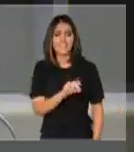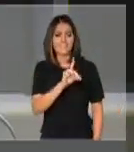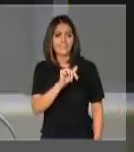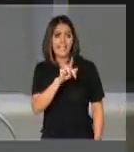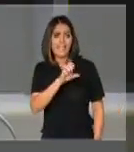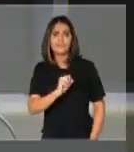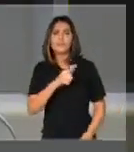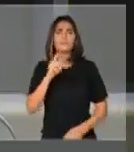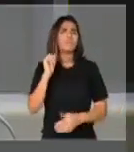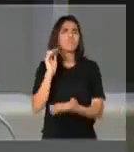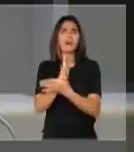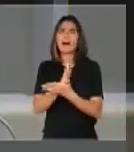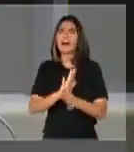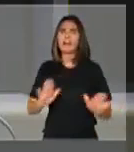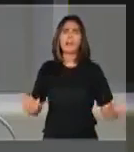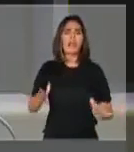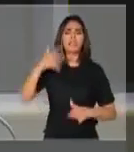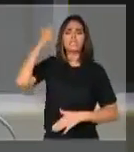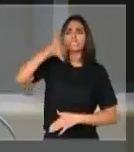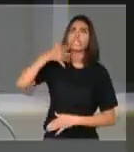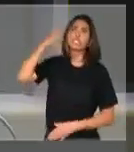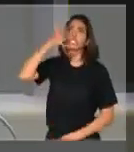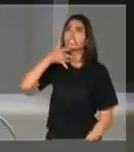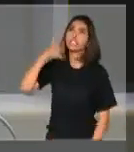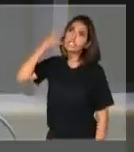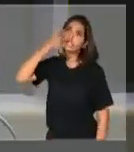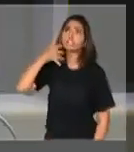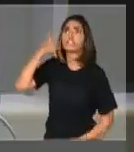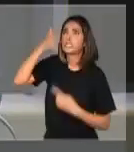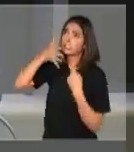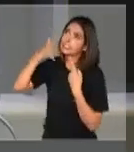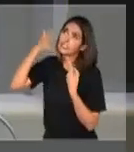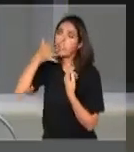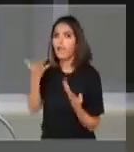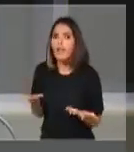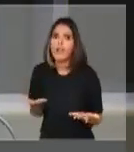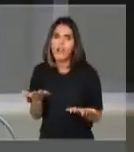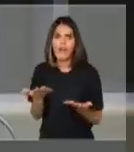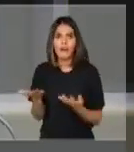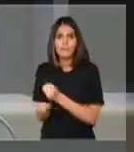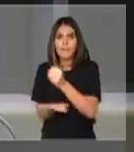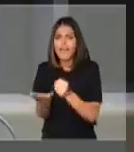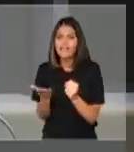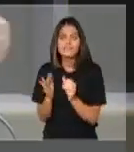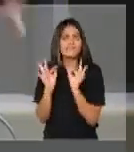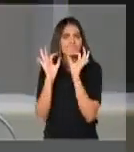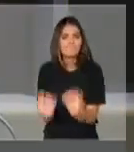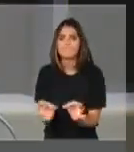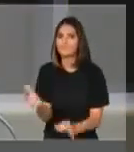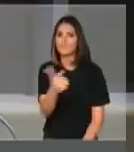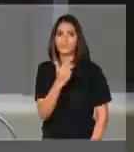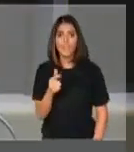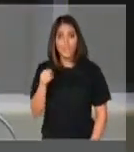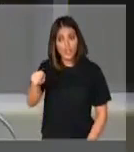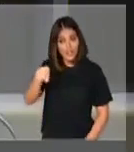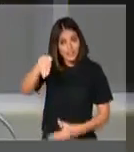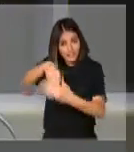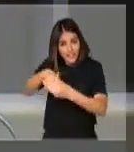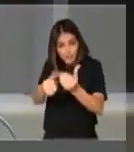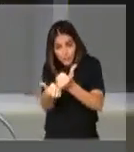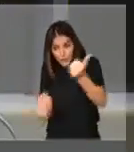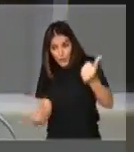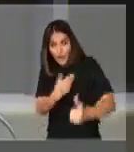de politicagem despreparado, sem fundamento. É preciso que o governo se entenda consigo